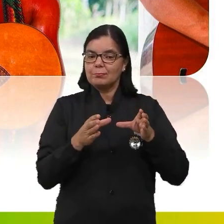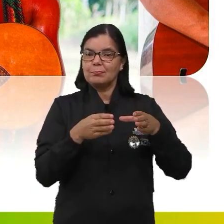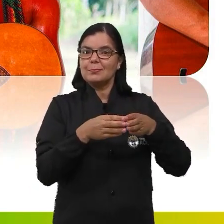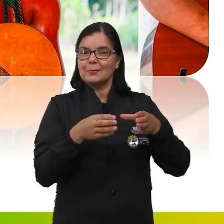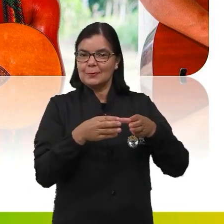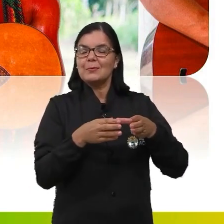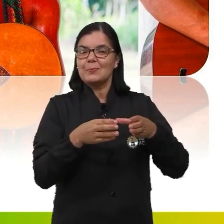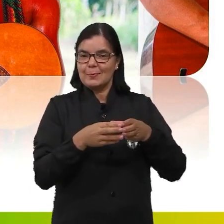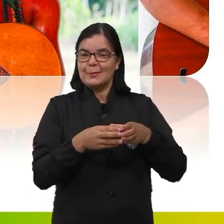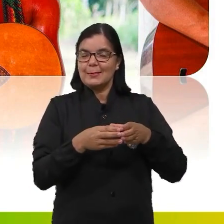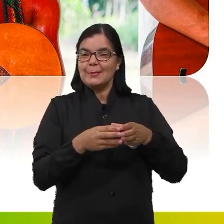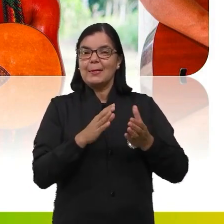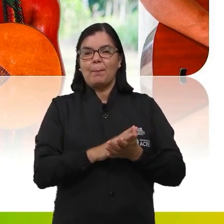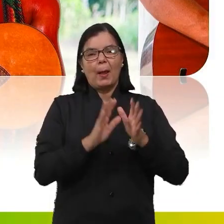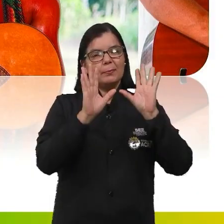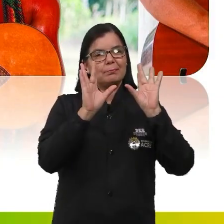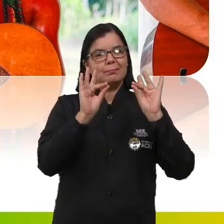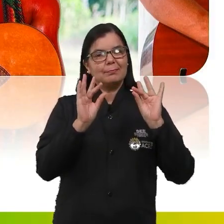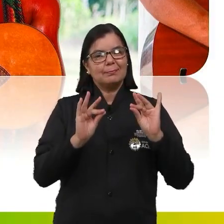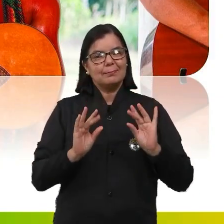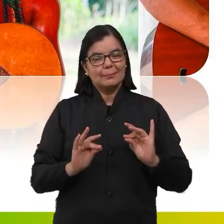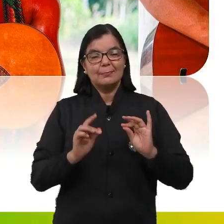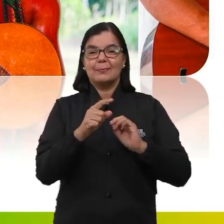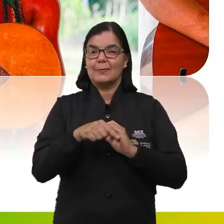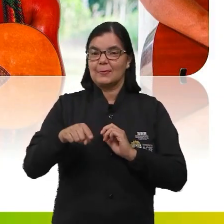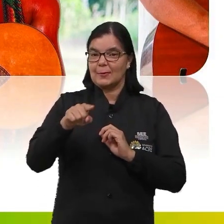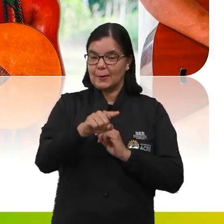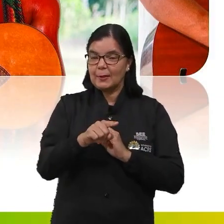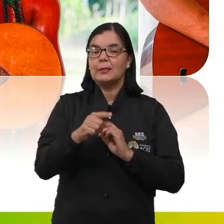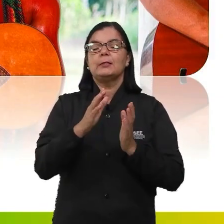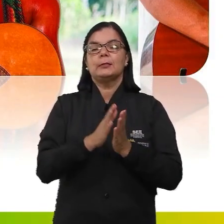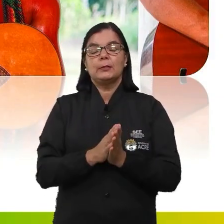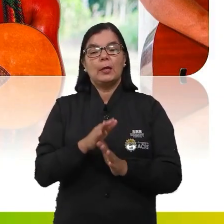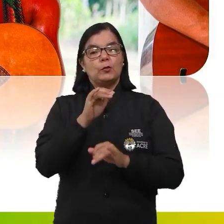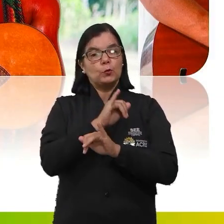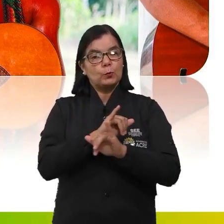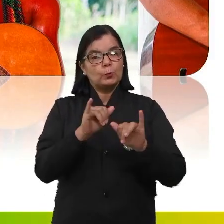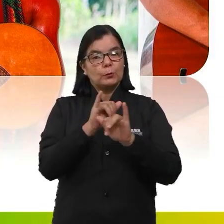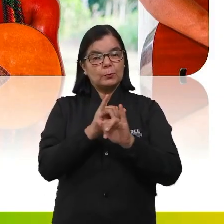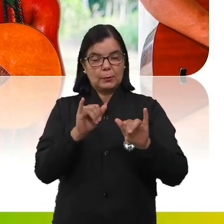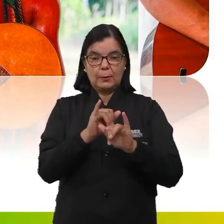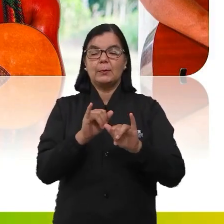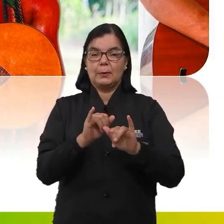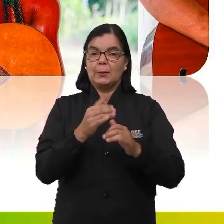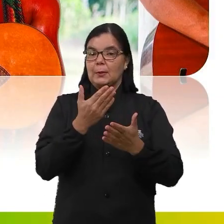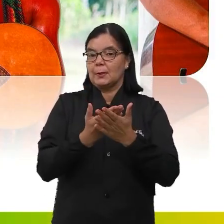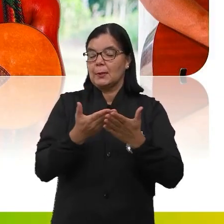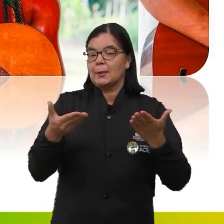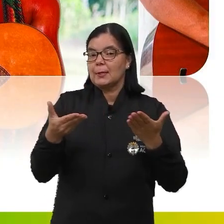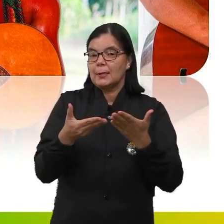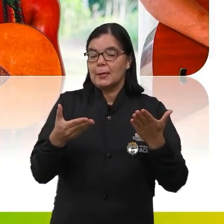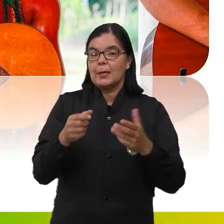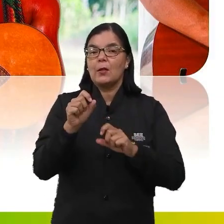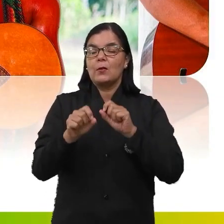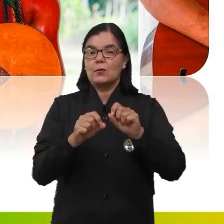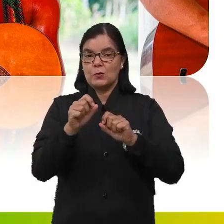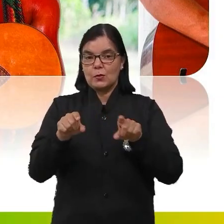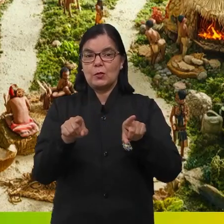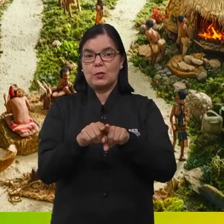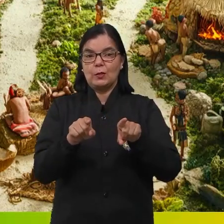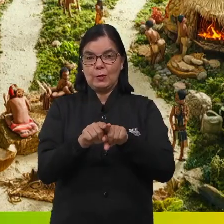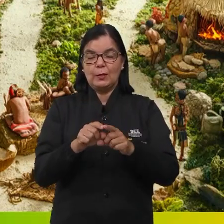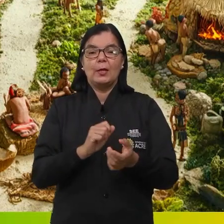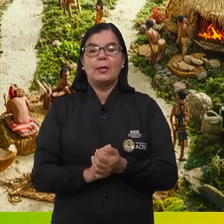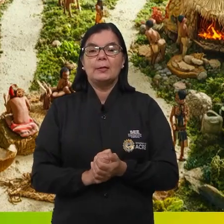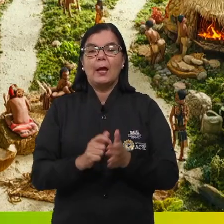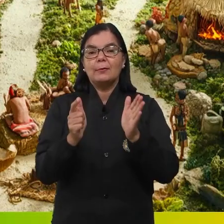povos de uma forma mais detalhada, e a gente traz aí muitas das informações da nossa aula de hoje, são da Agência de Notícias